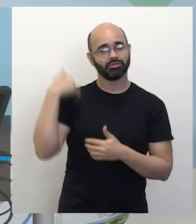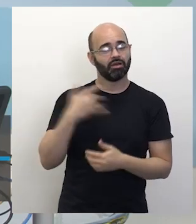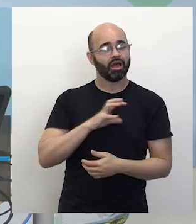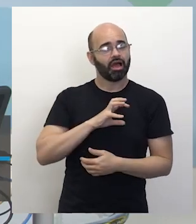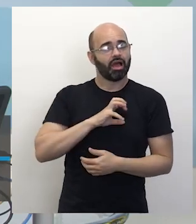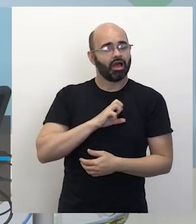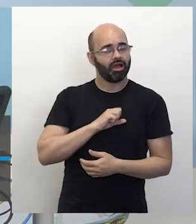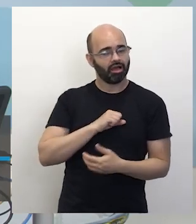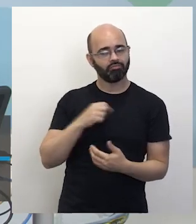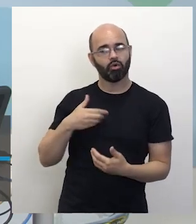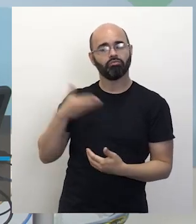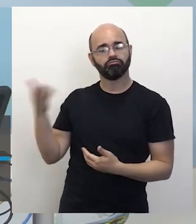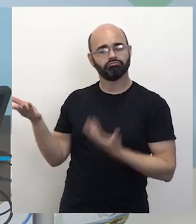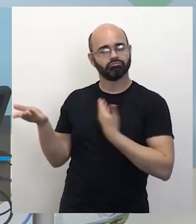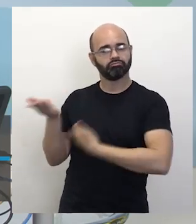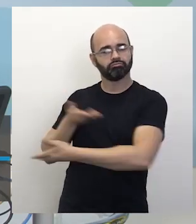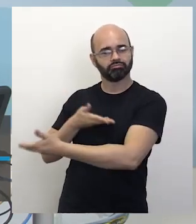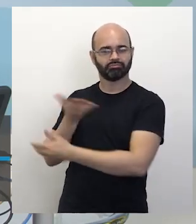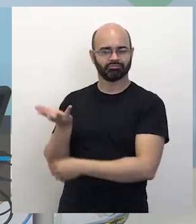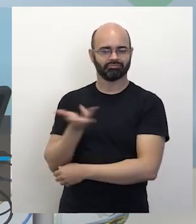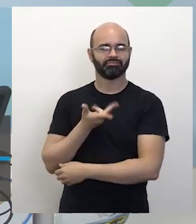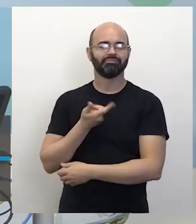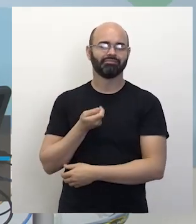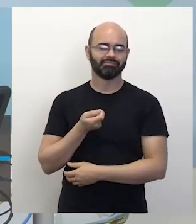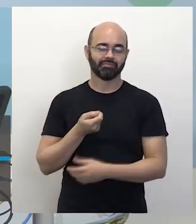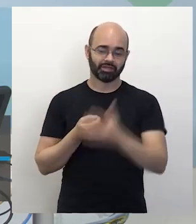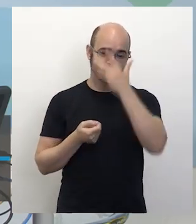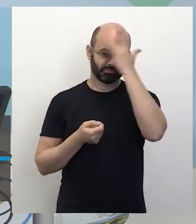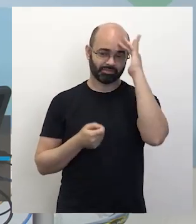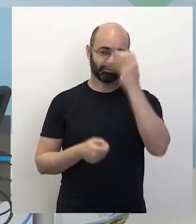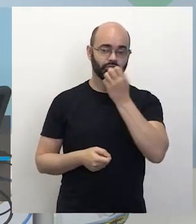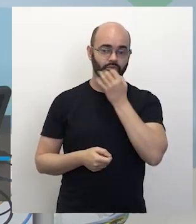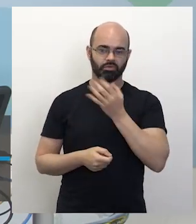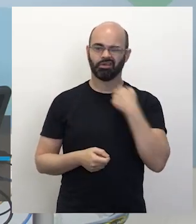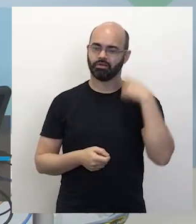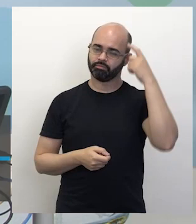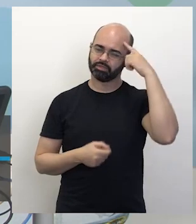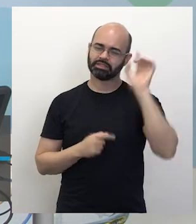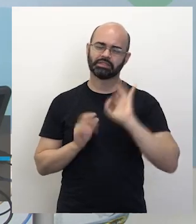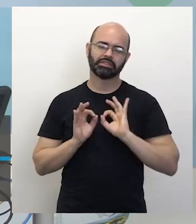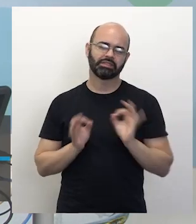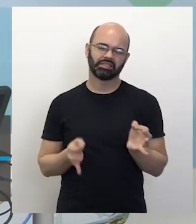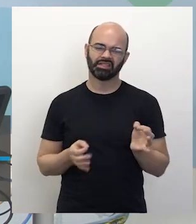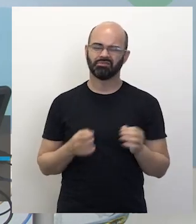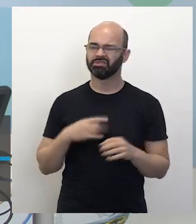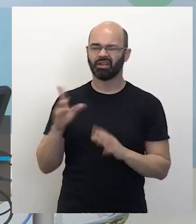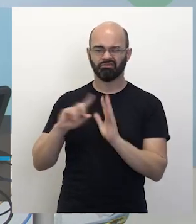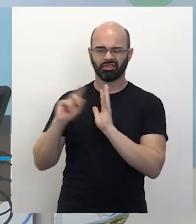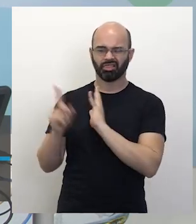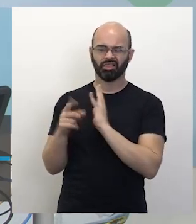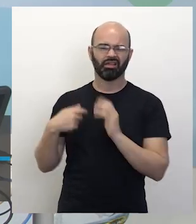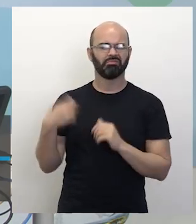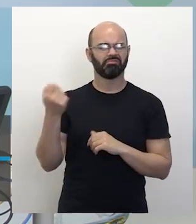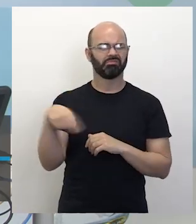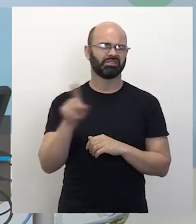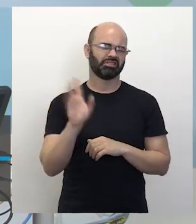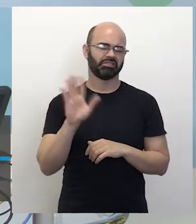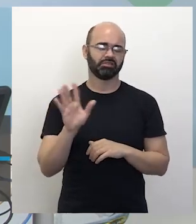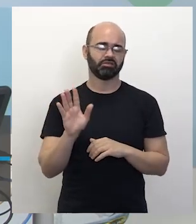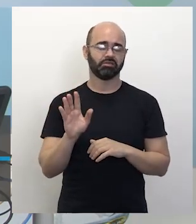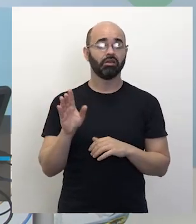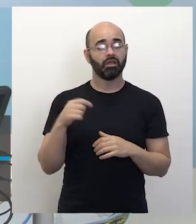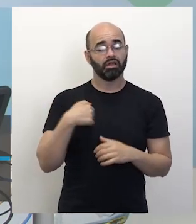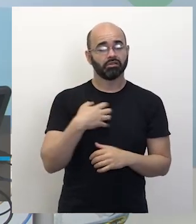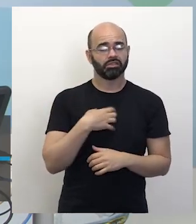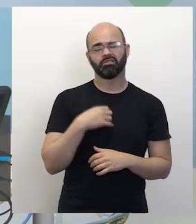questões, né, da gente conviver bem. Às vezes a gente pensa que um gestozinho pequeno não vai fazer diferença. Talvez para a gente não faça, mas para